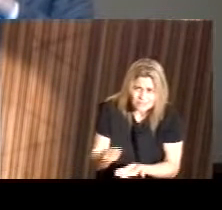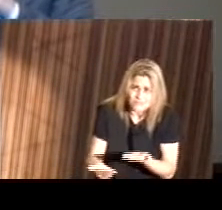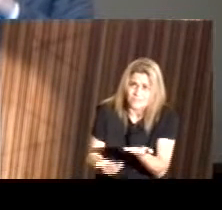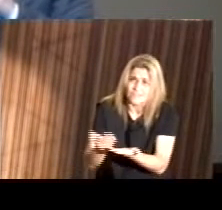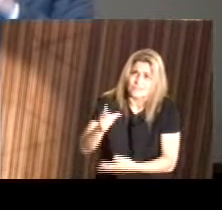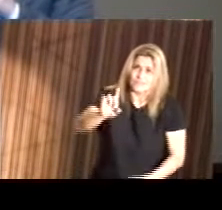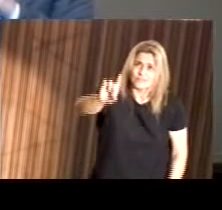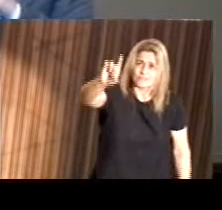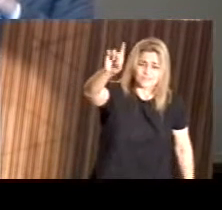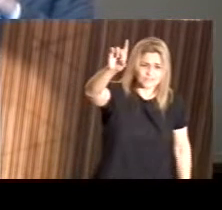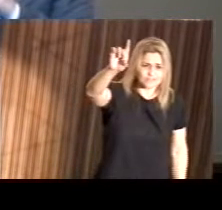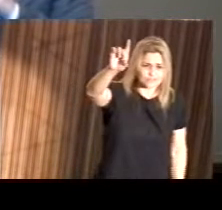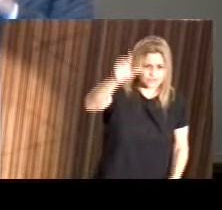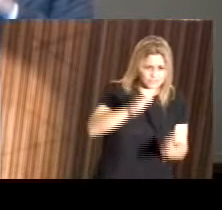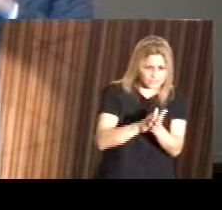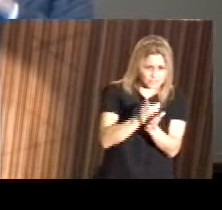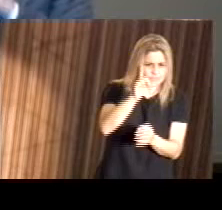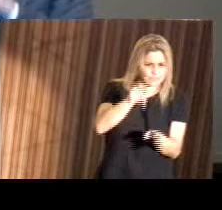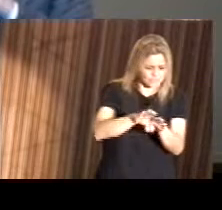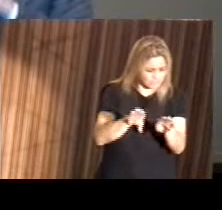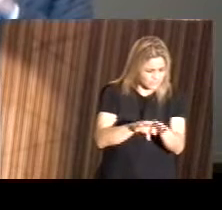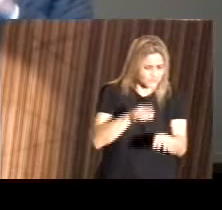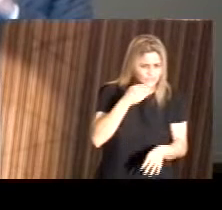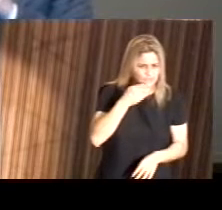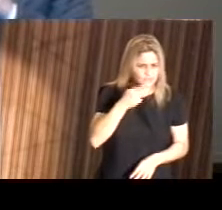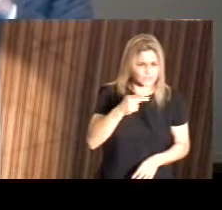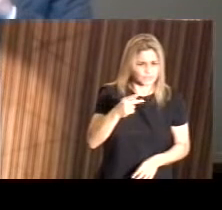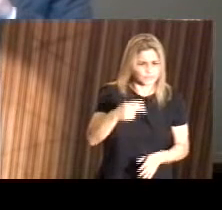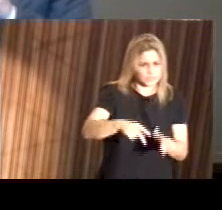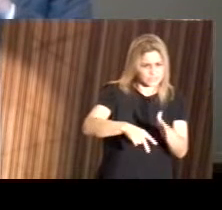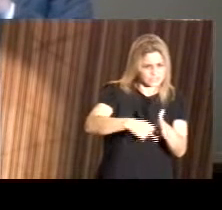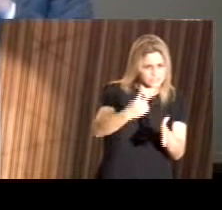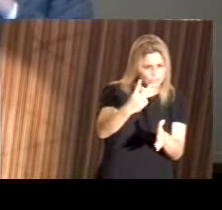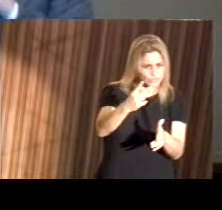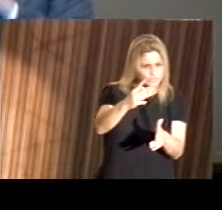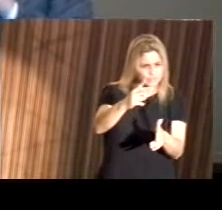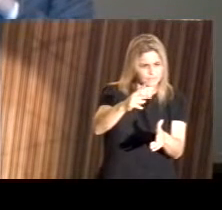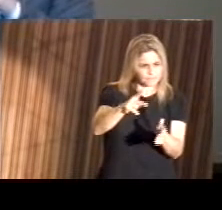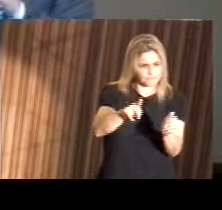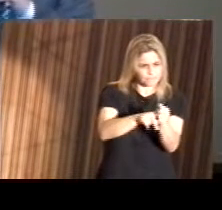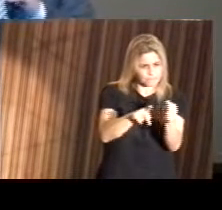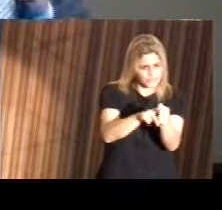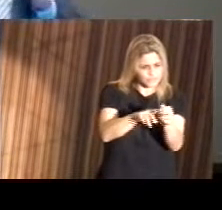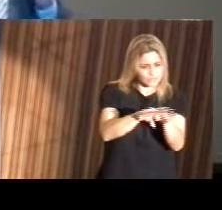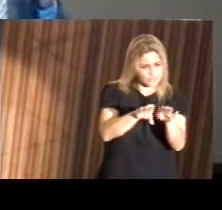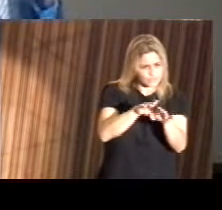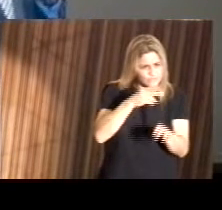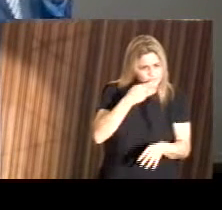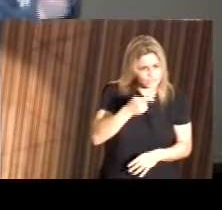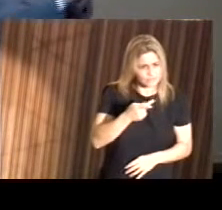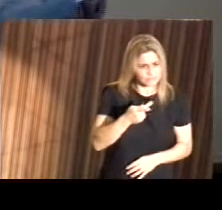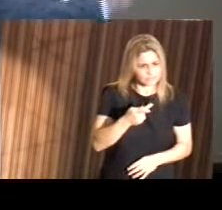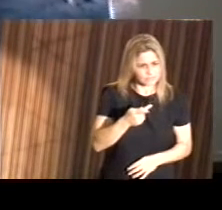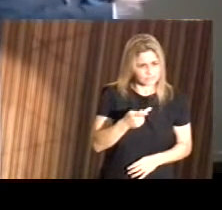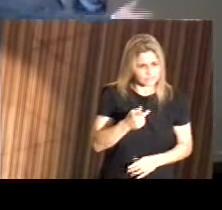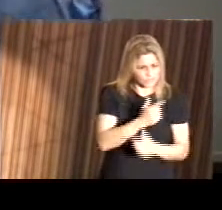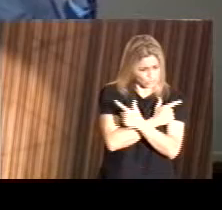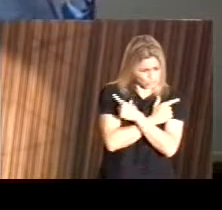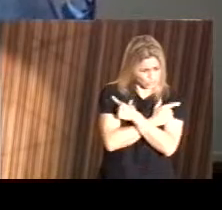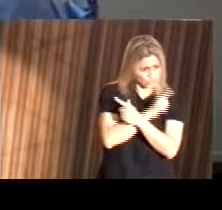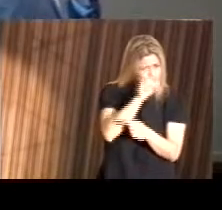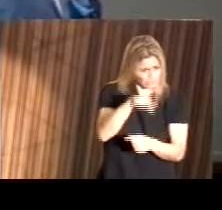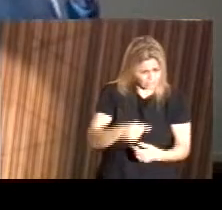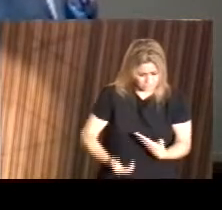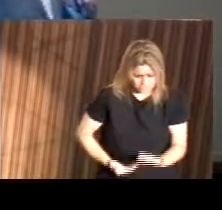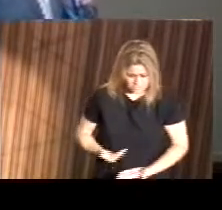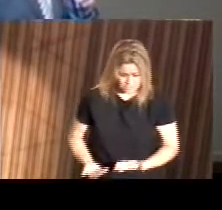a Bíblia vai dizer em 2 Pedro que ele era servo de Deus, que ele não apenas conhecia a